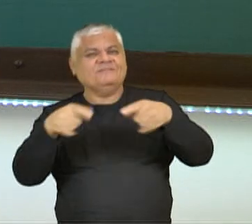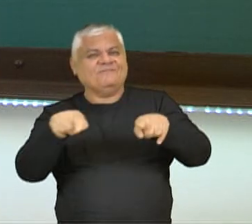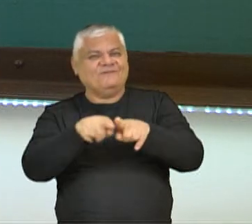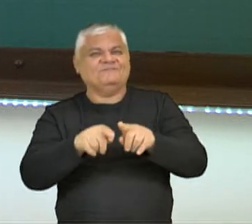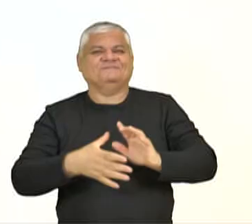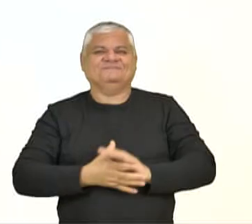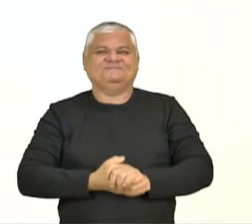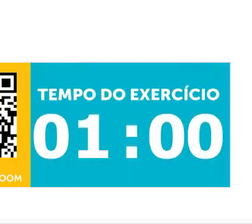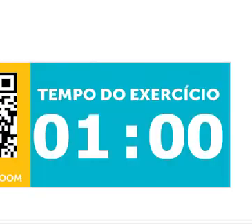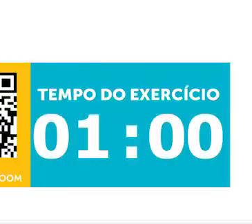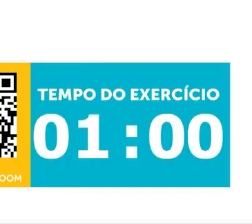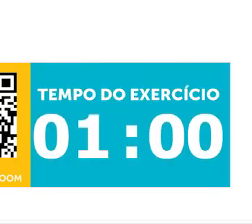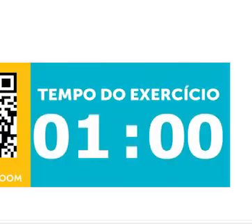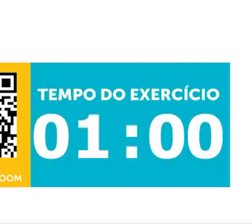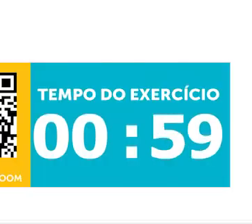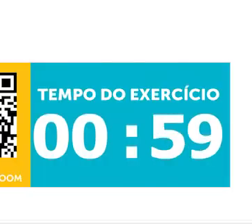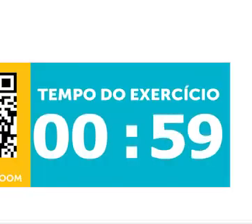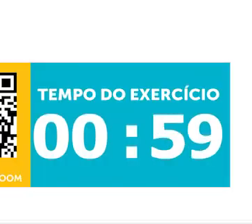volto.